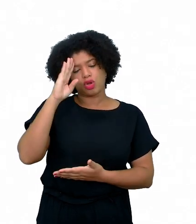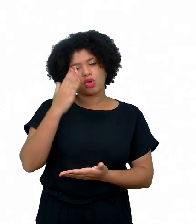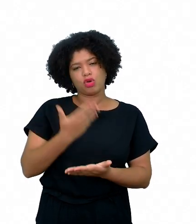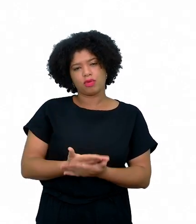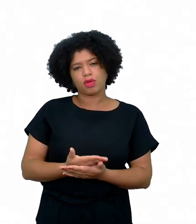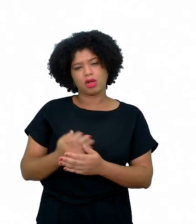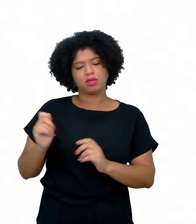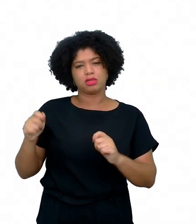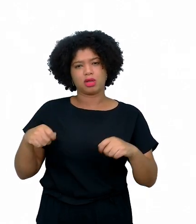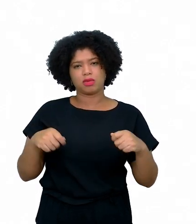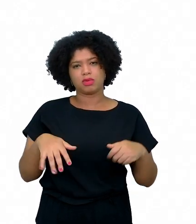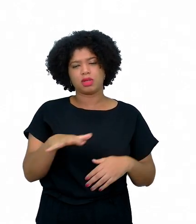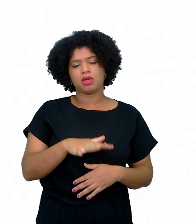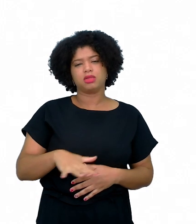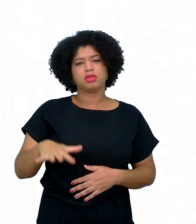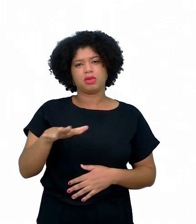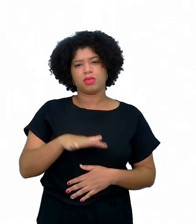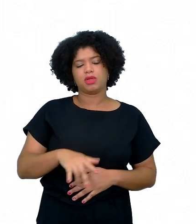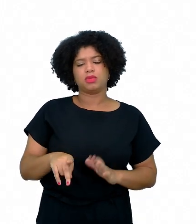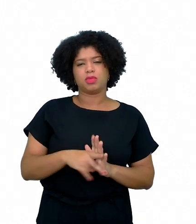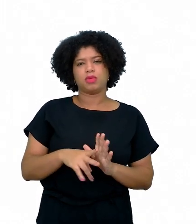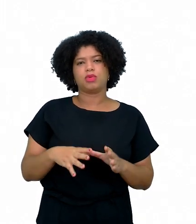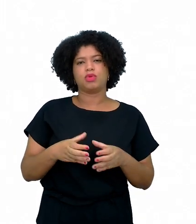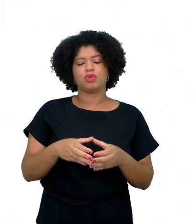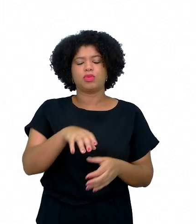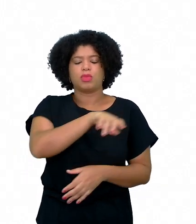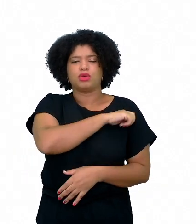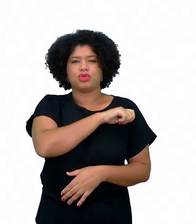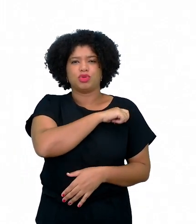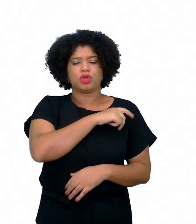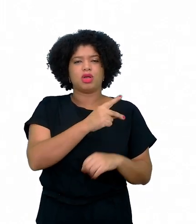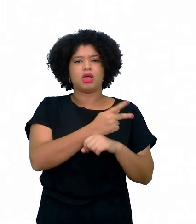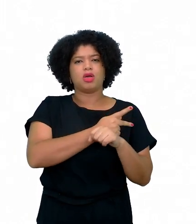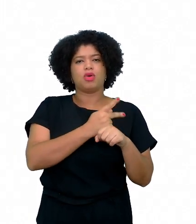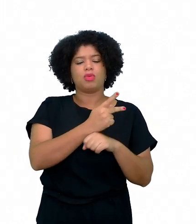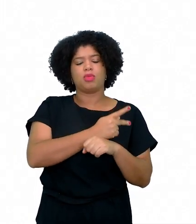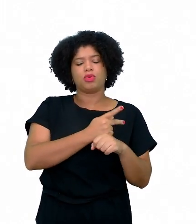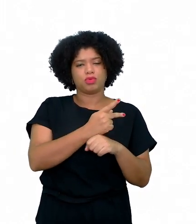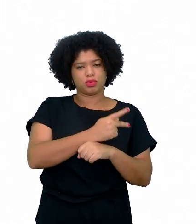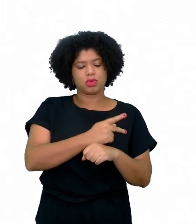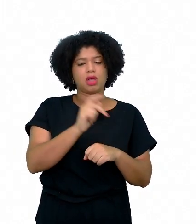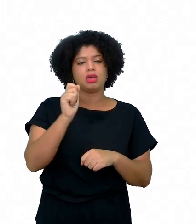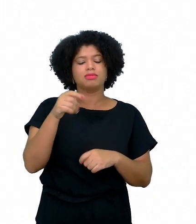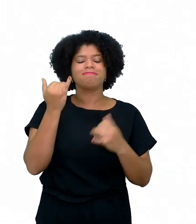né? E ambientes para os estudantes buscarem